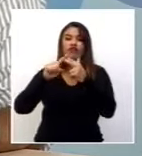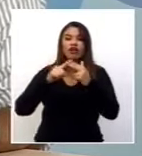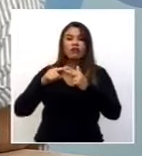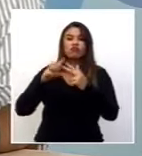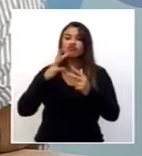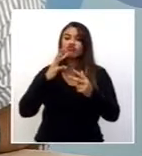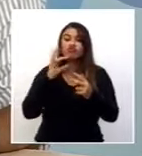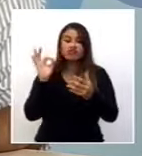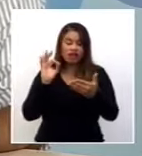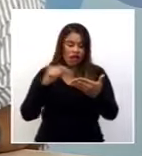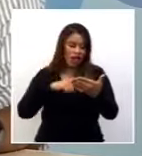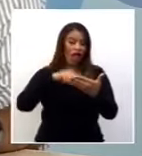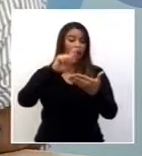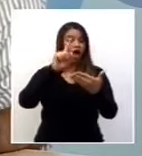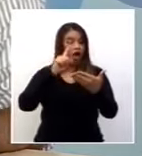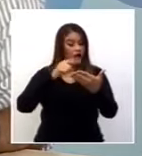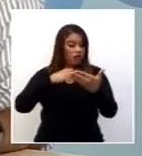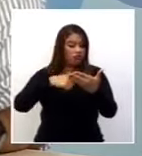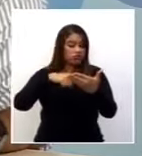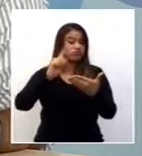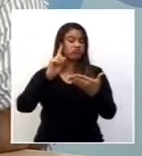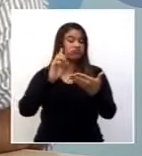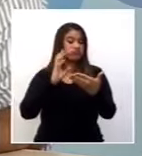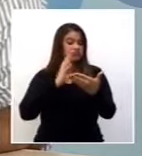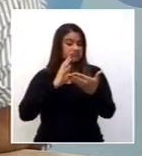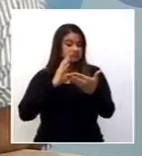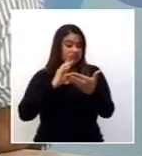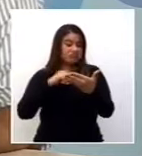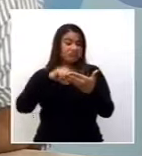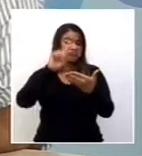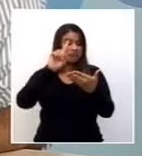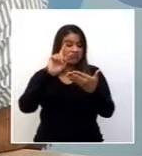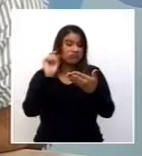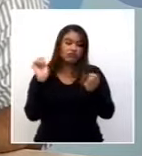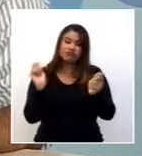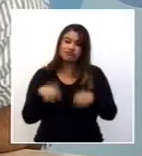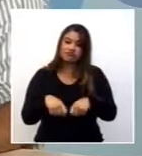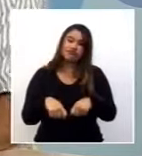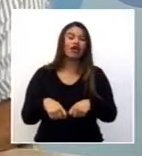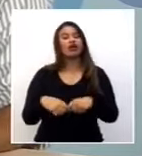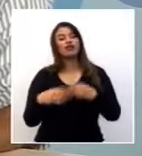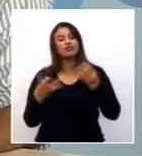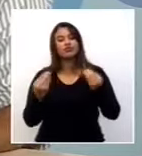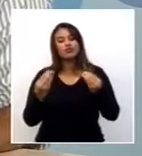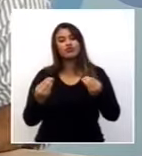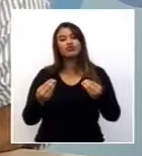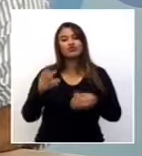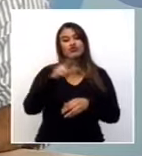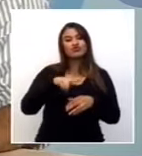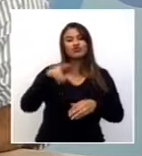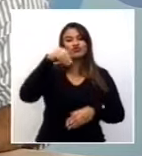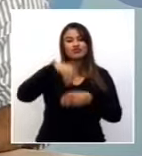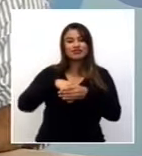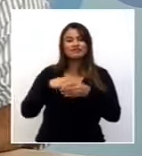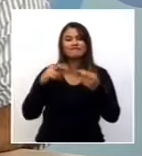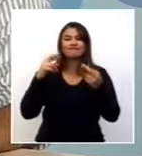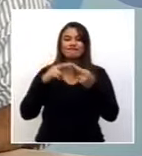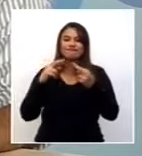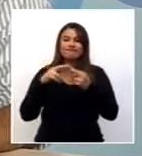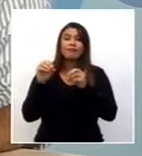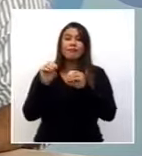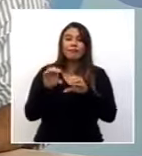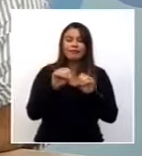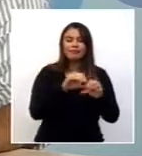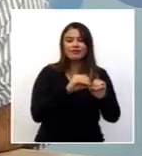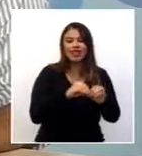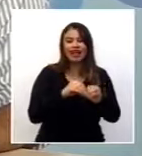E os nossos colegas aí estão utilizando bastante na rede, né? Então, um bom exemplo de instrumento de